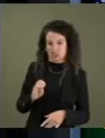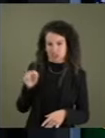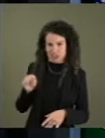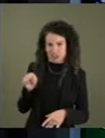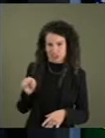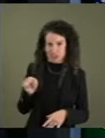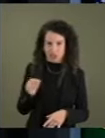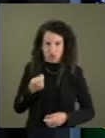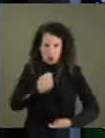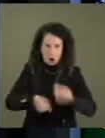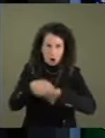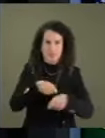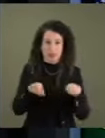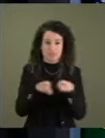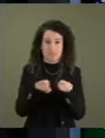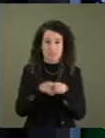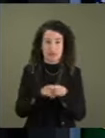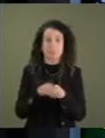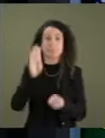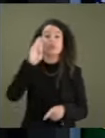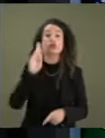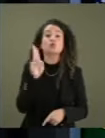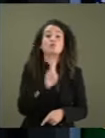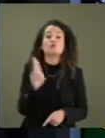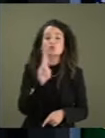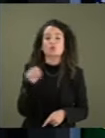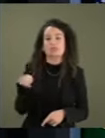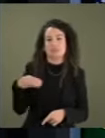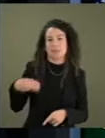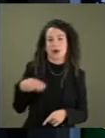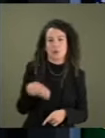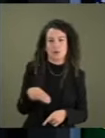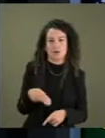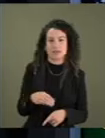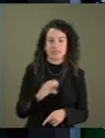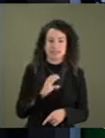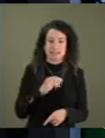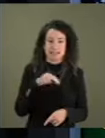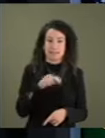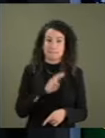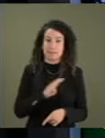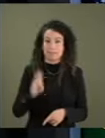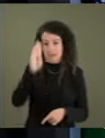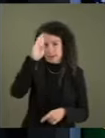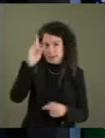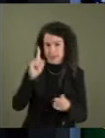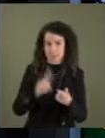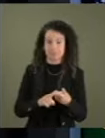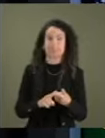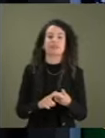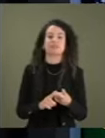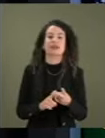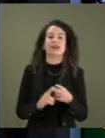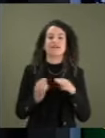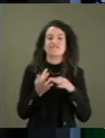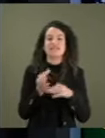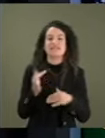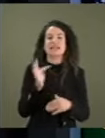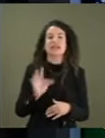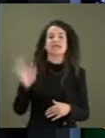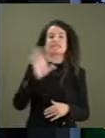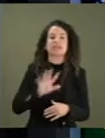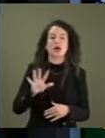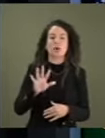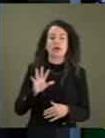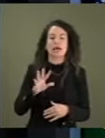e principalmente o consumo da maconha, entre elas a CNBB, a Federação Espírita Brasileira